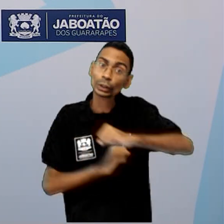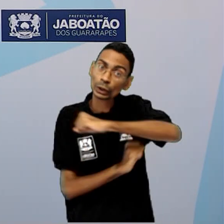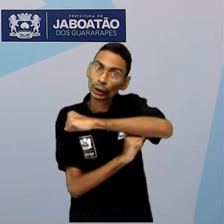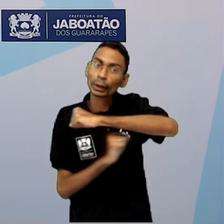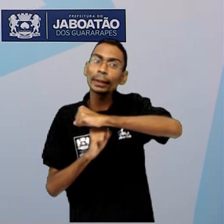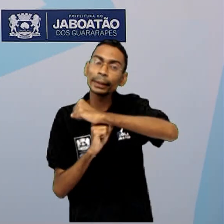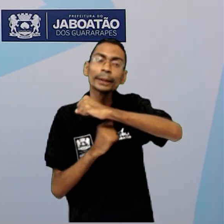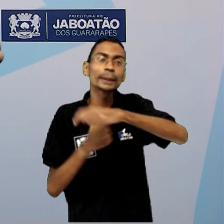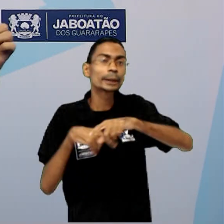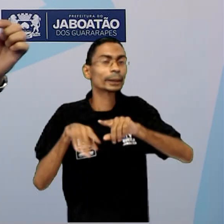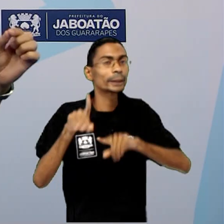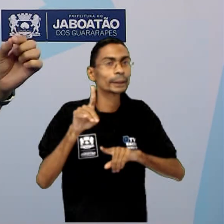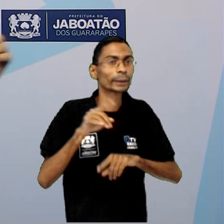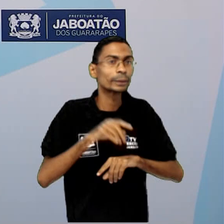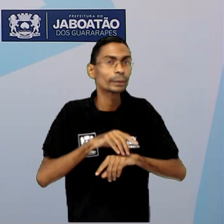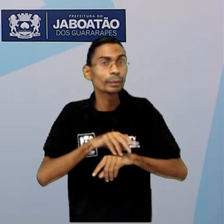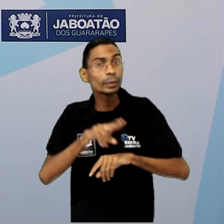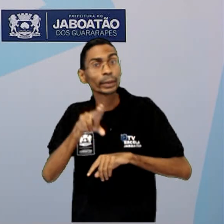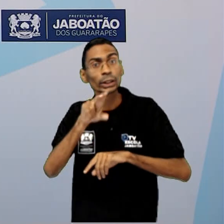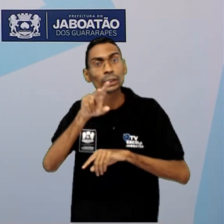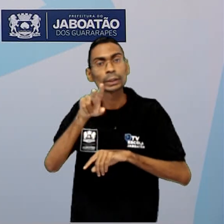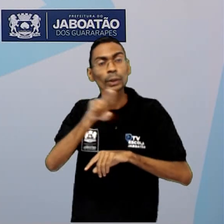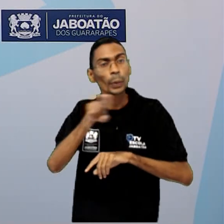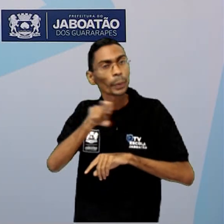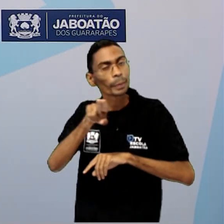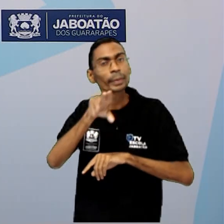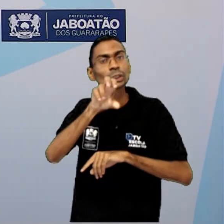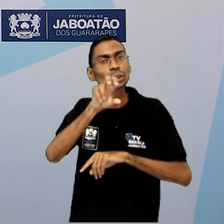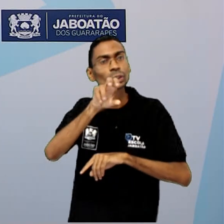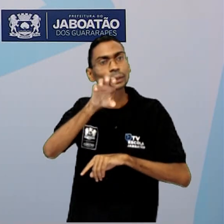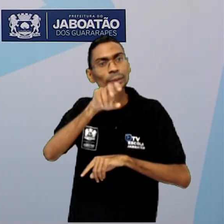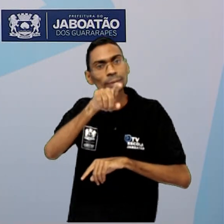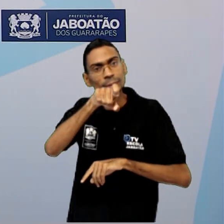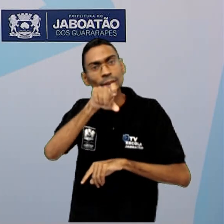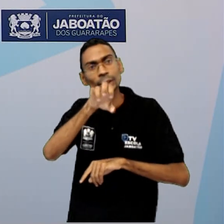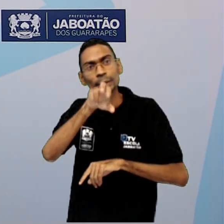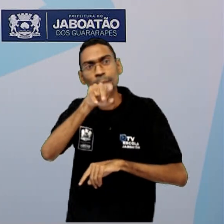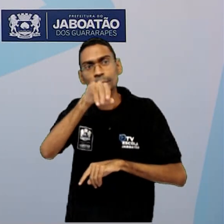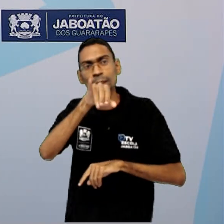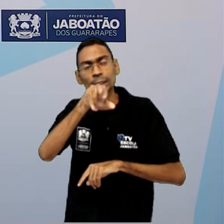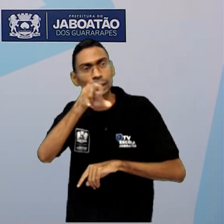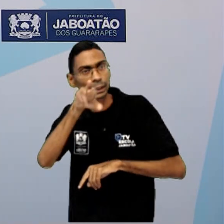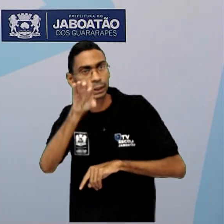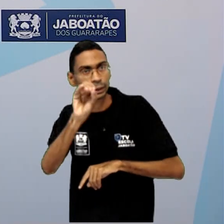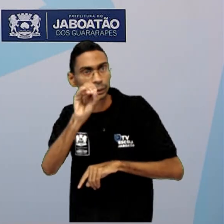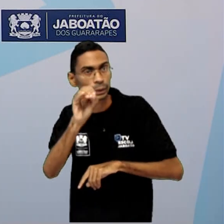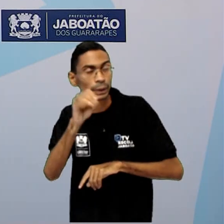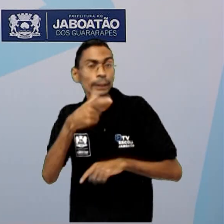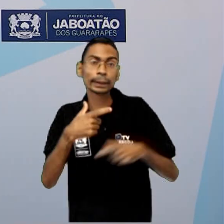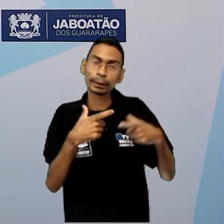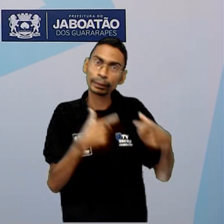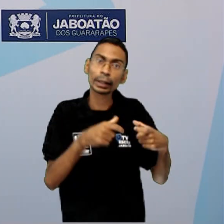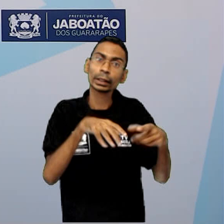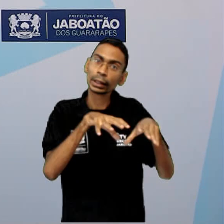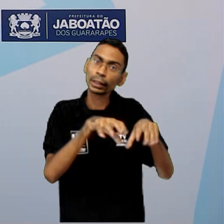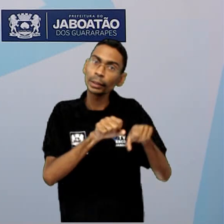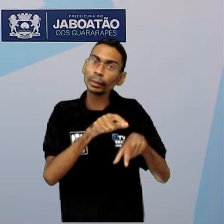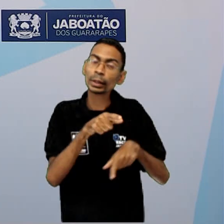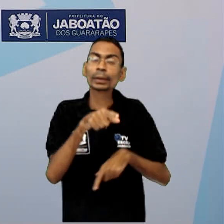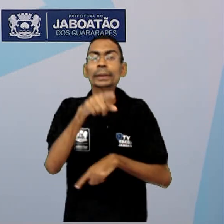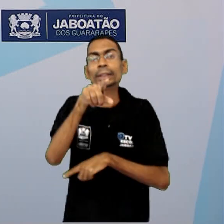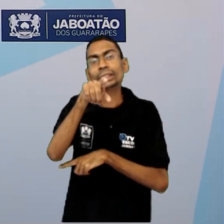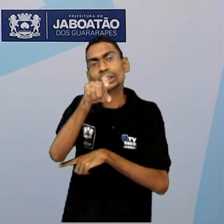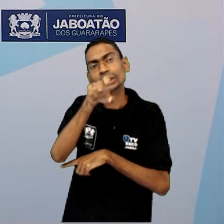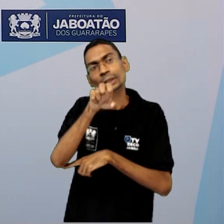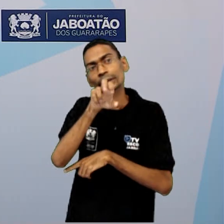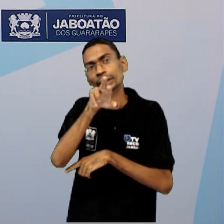de sesmeeiro. E a terra que ele recebeu era uma sesmaria. Tenho certeza que vocês já ouviram falar isso.